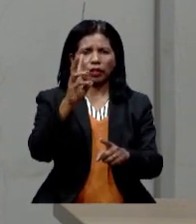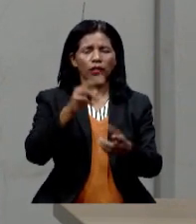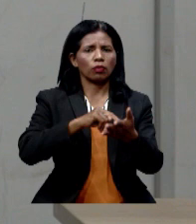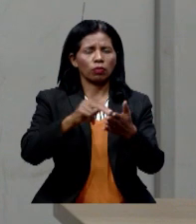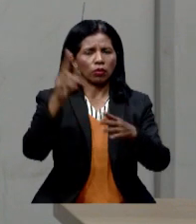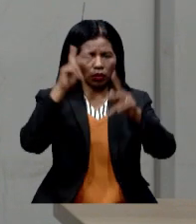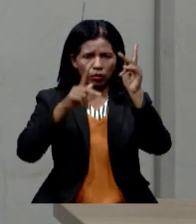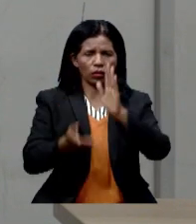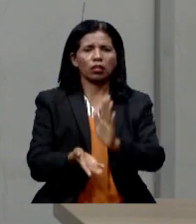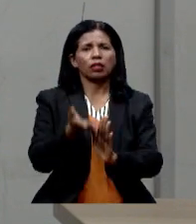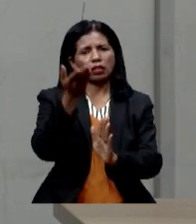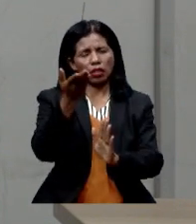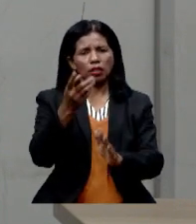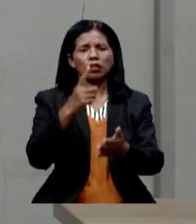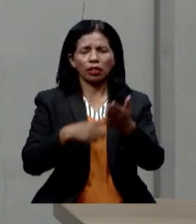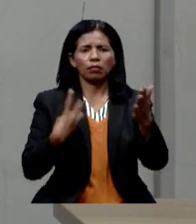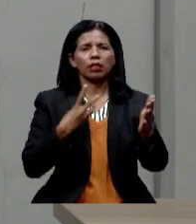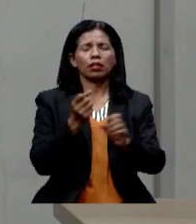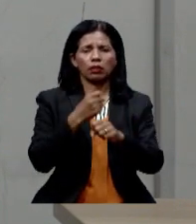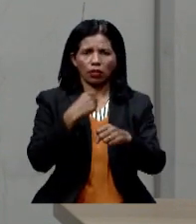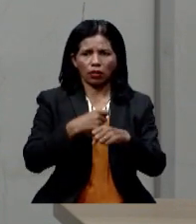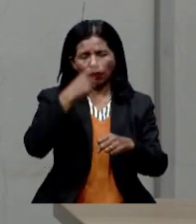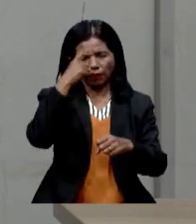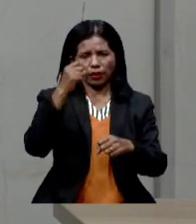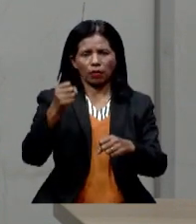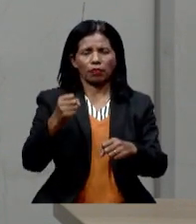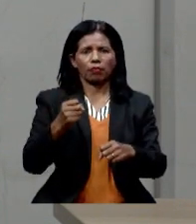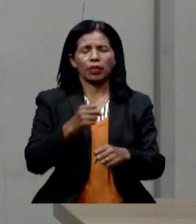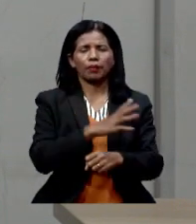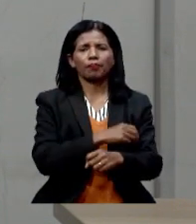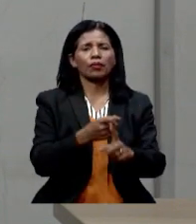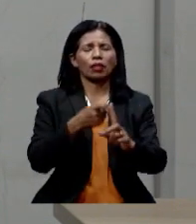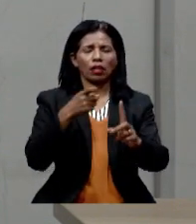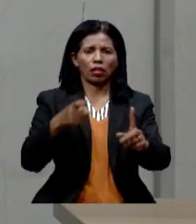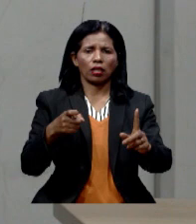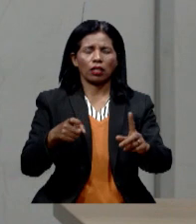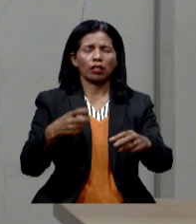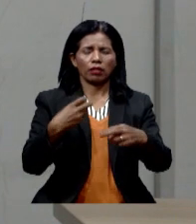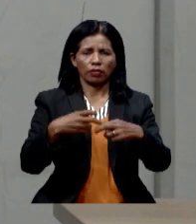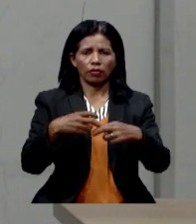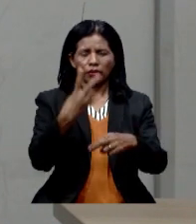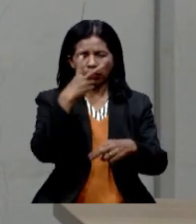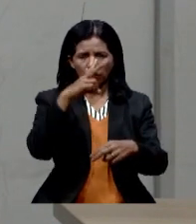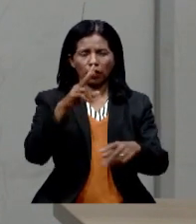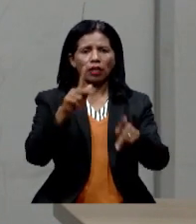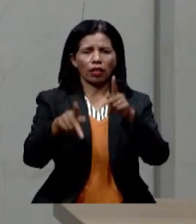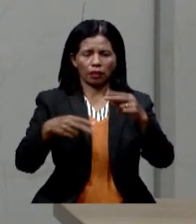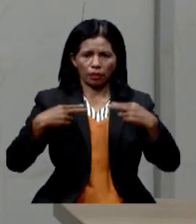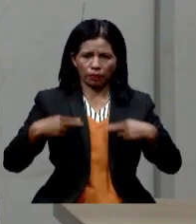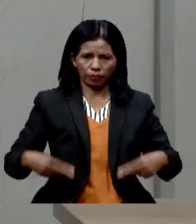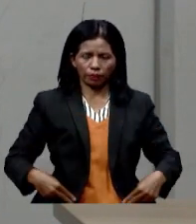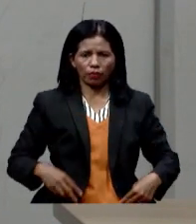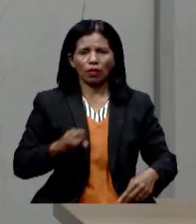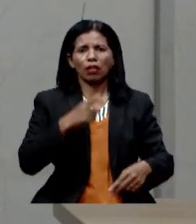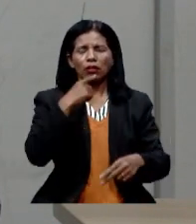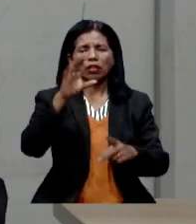casos não é bom. Então, saímos aqui, tanto há o balanço de acidentes, factor ne bem maka mais bot lima ka factor man ne então how ni orientation ba ia